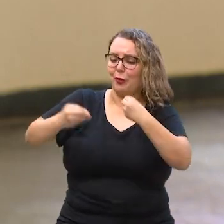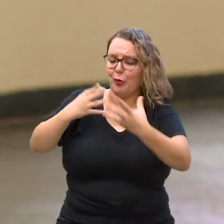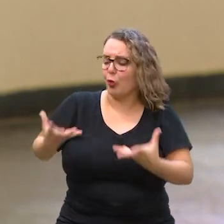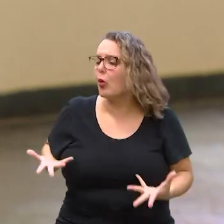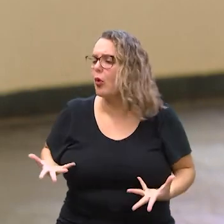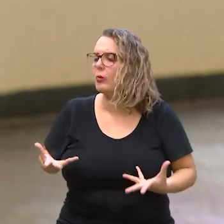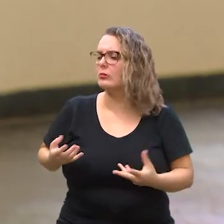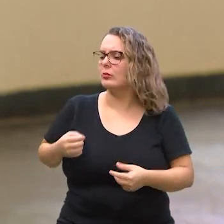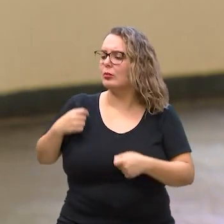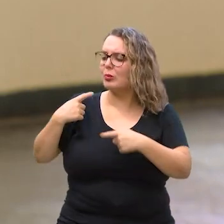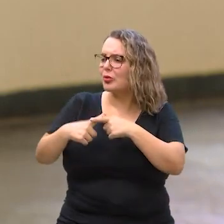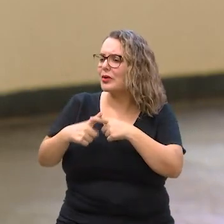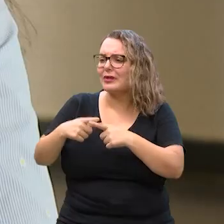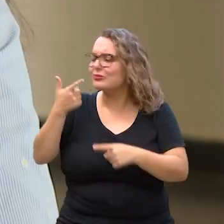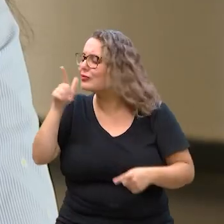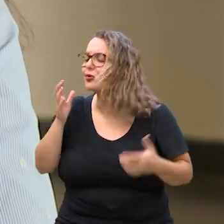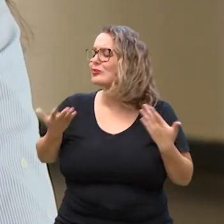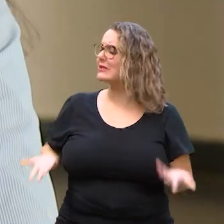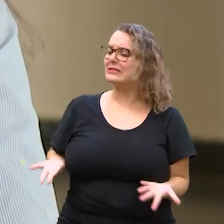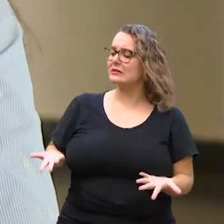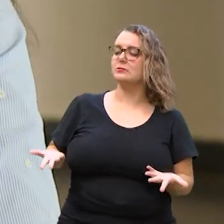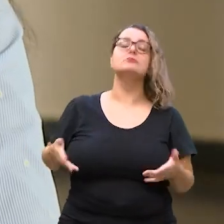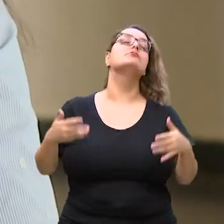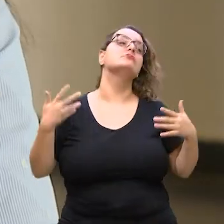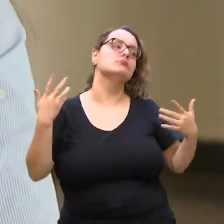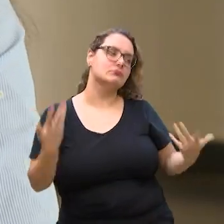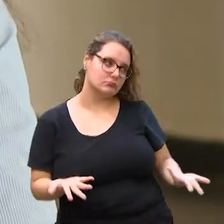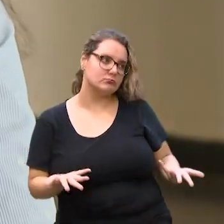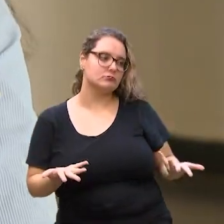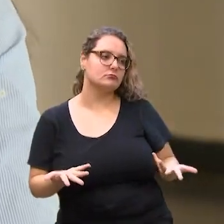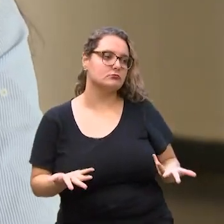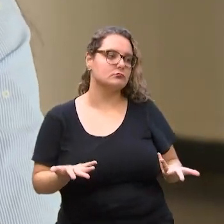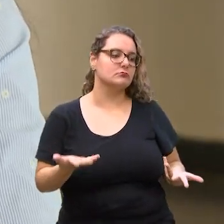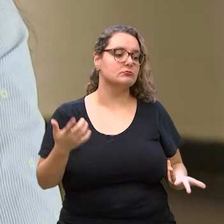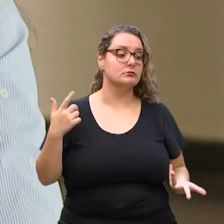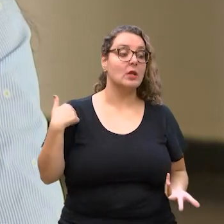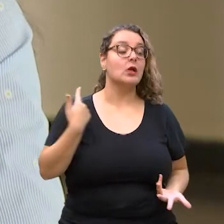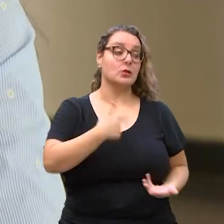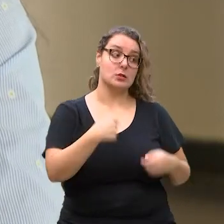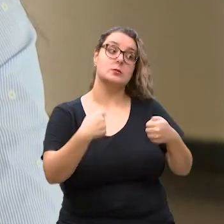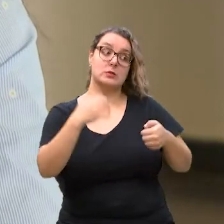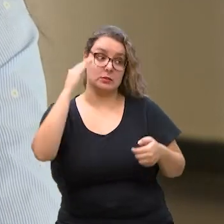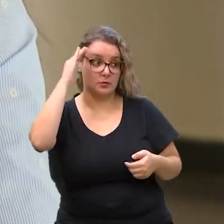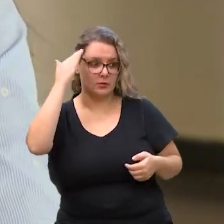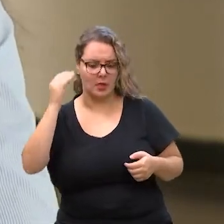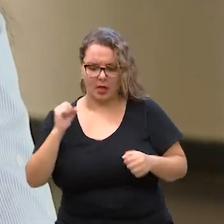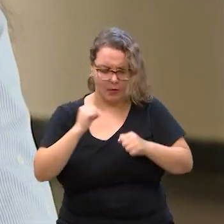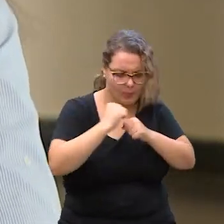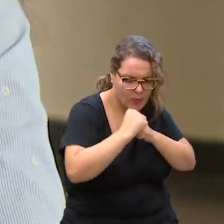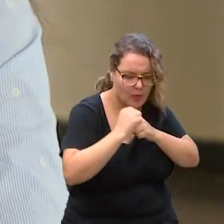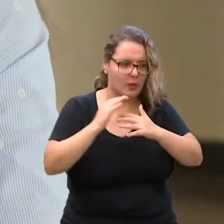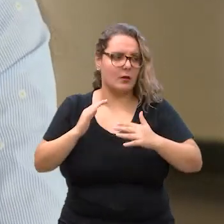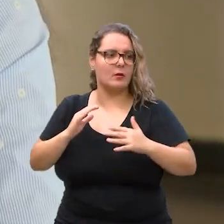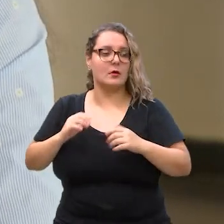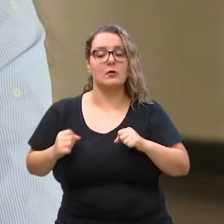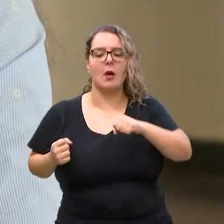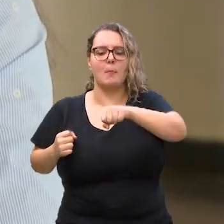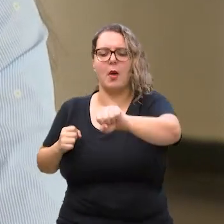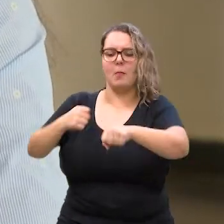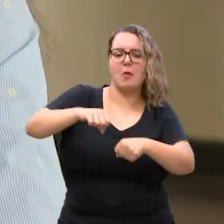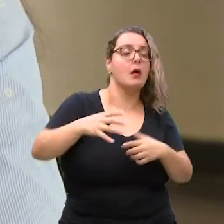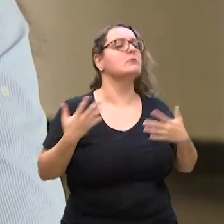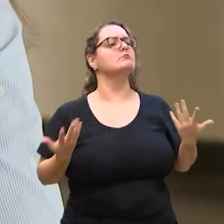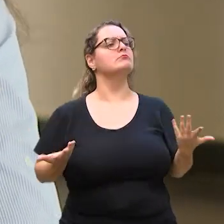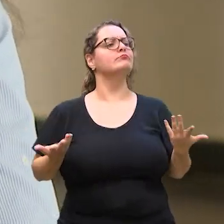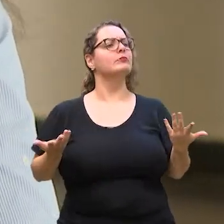esse golpe, por que não está dando certo, é mais ou menos por aí. Exatamente por isso, e a gente tem que entender se é na defesa, se é no